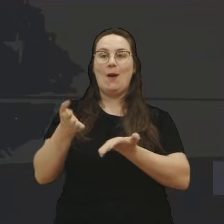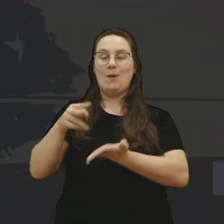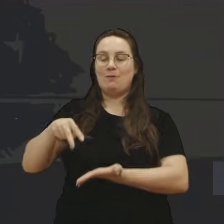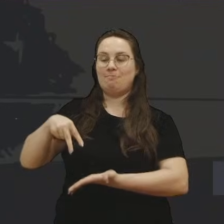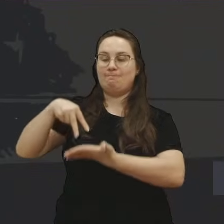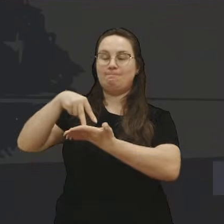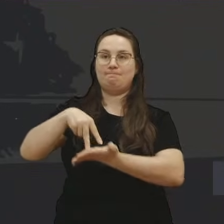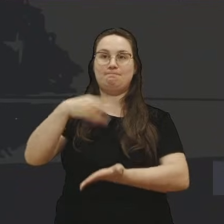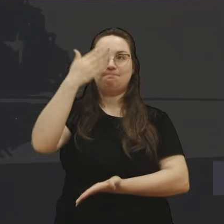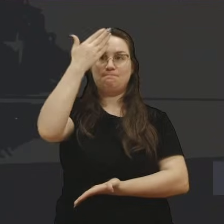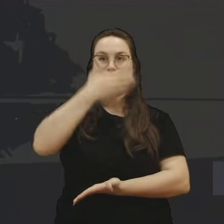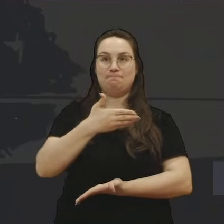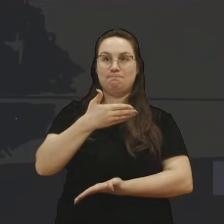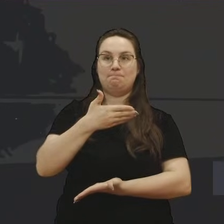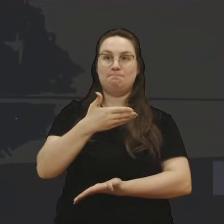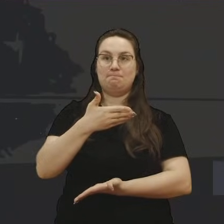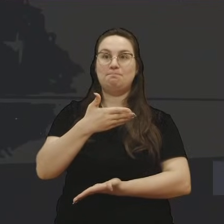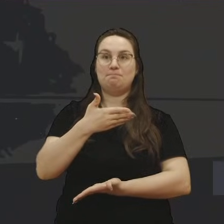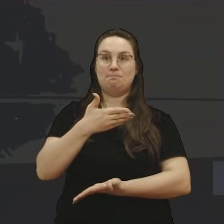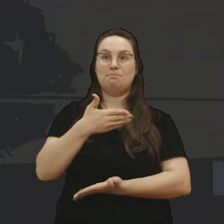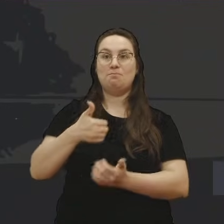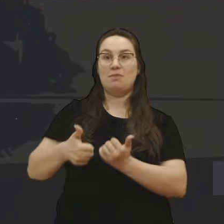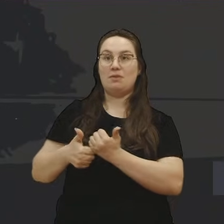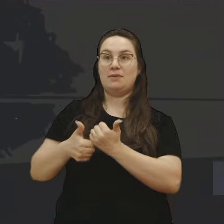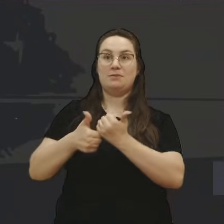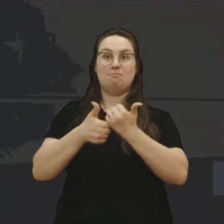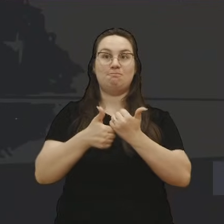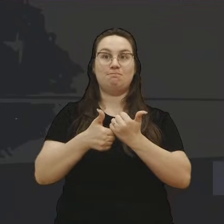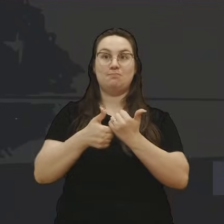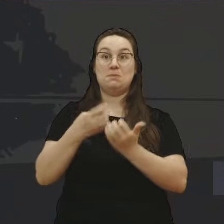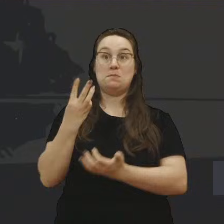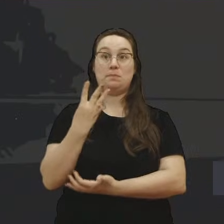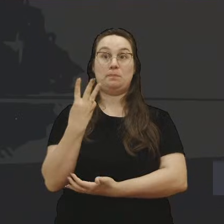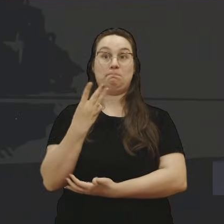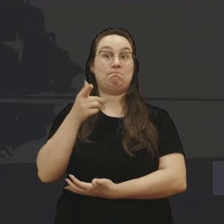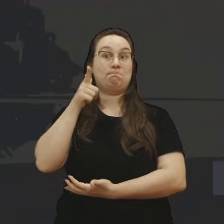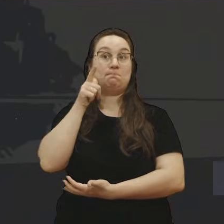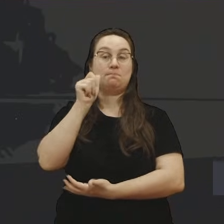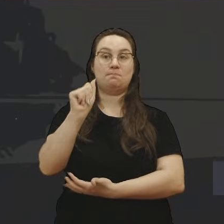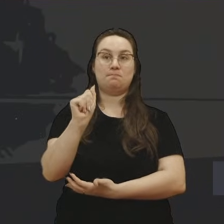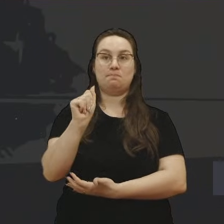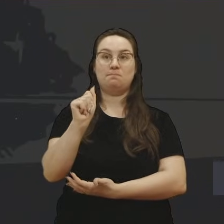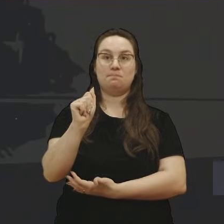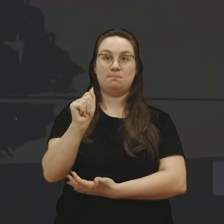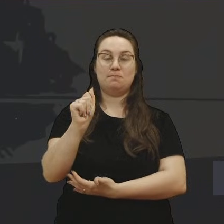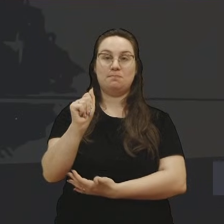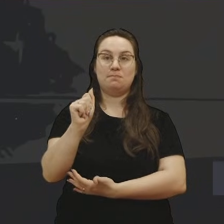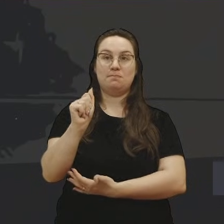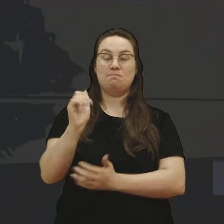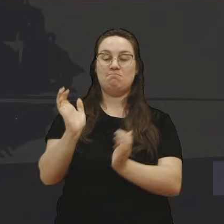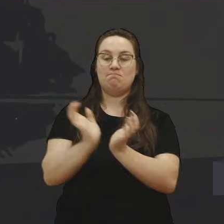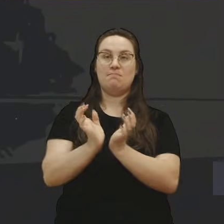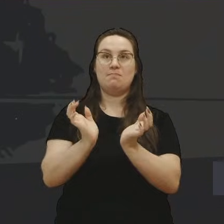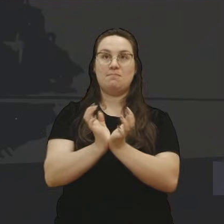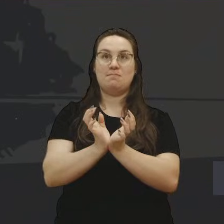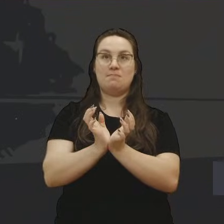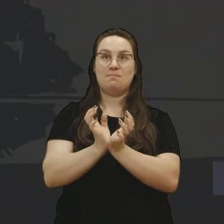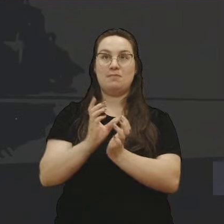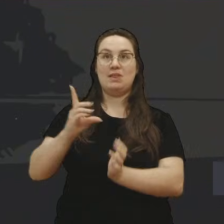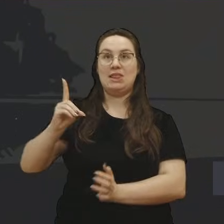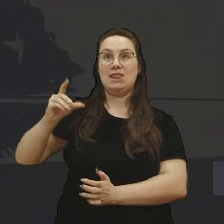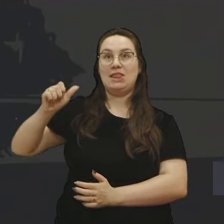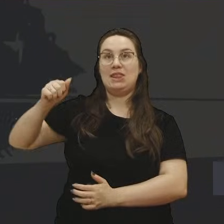na frente da tribuna das autoridades os 3 vencedores da categoria.